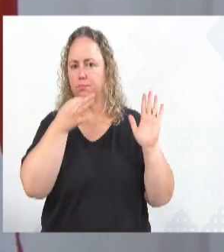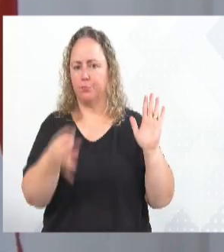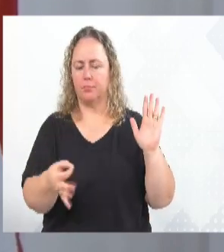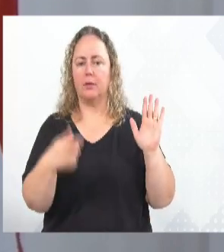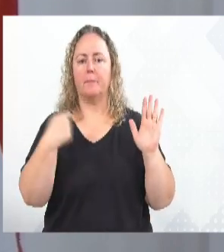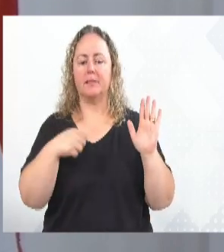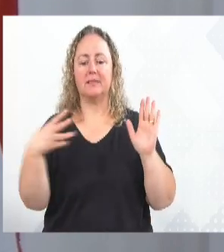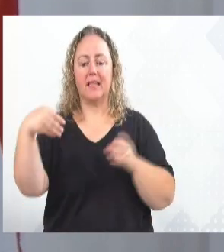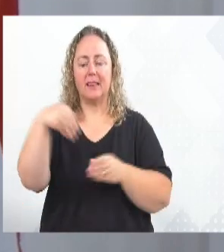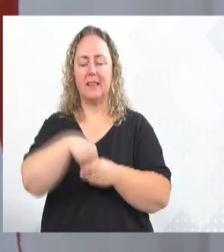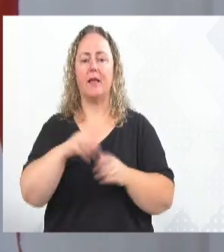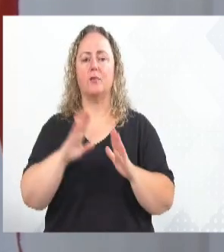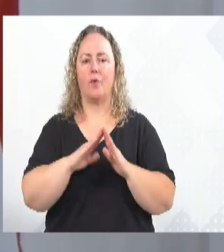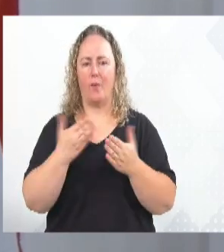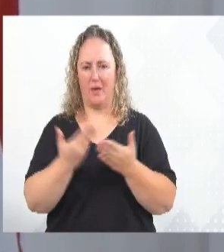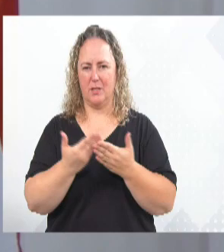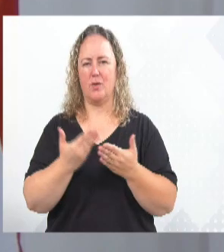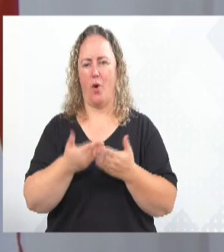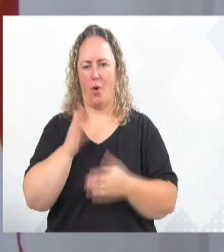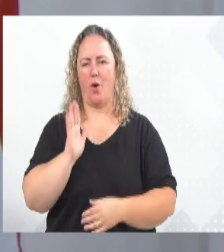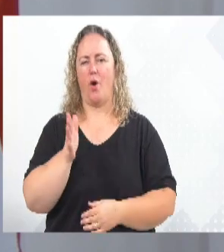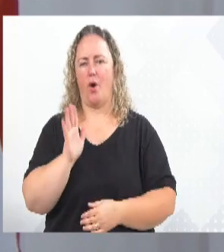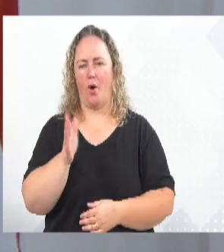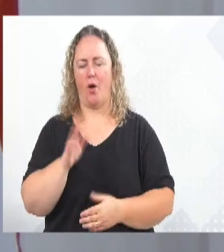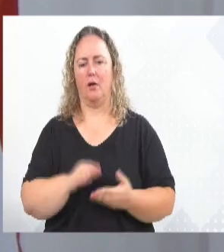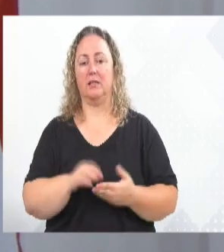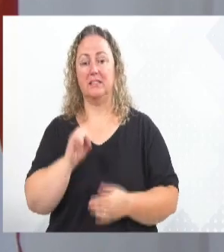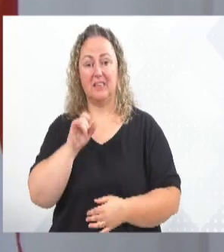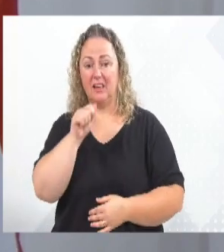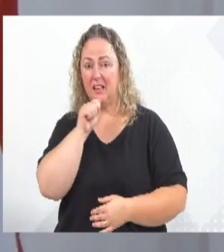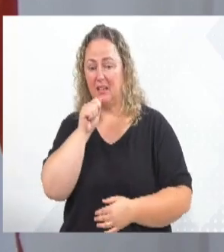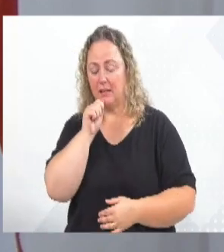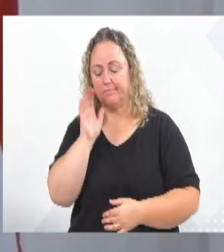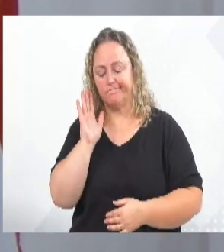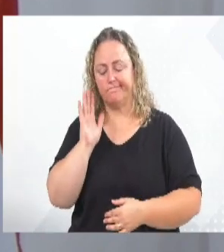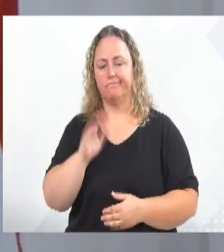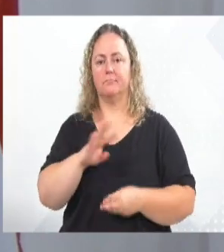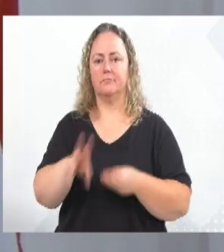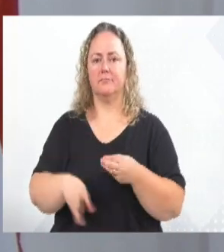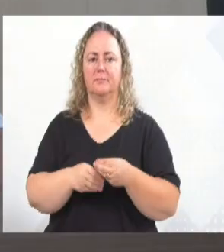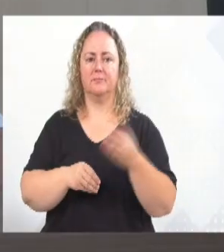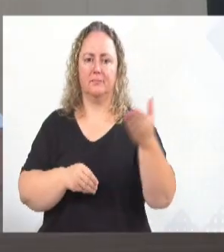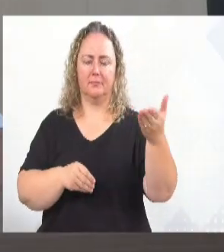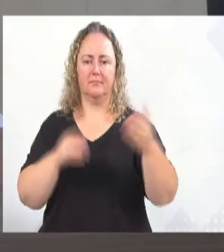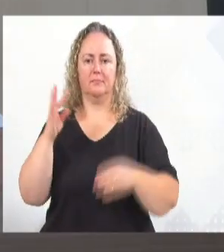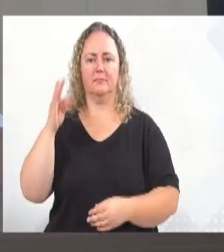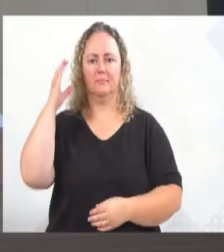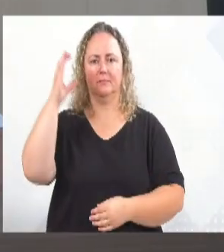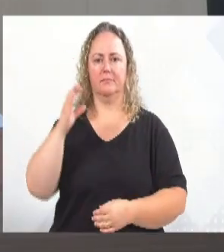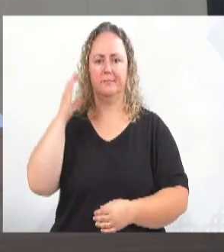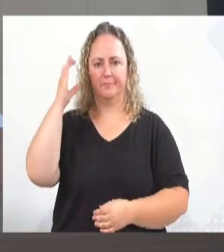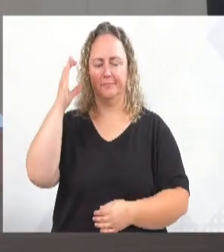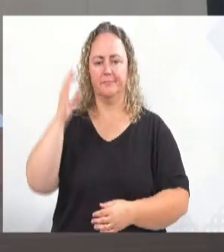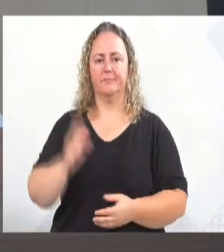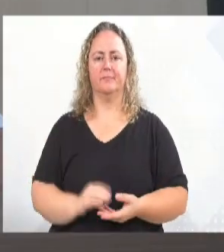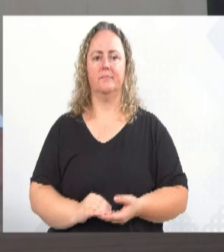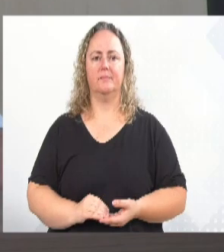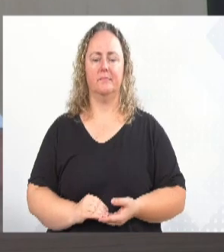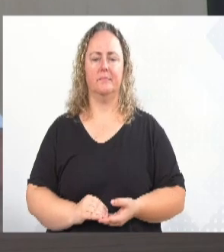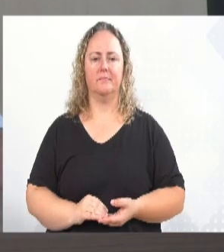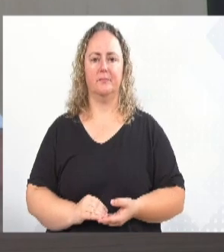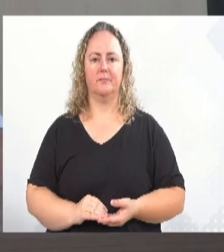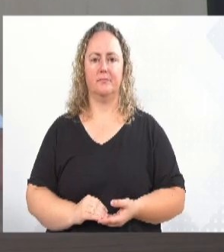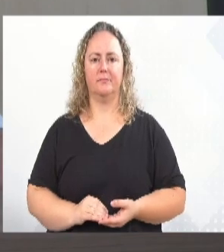escolar, ou nós não vamos dar conta dessa situação. Concedo a parte ao amigo Tuca. Com autorização do orador, ouçam a